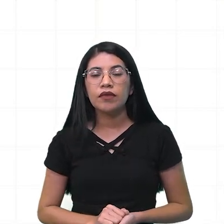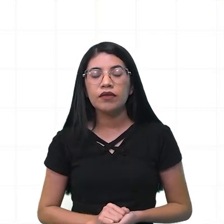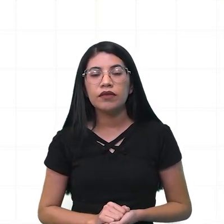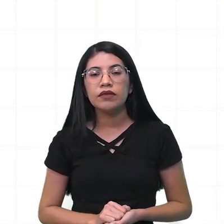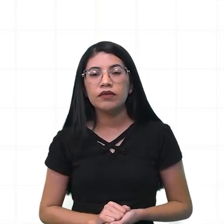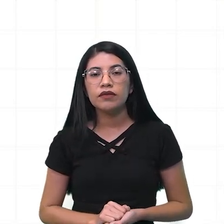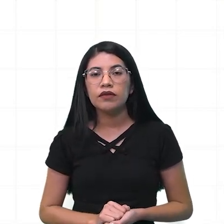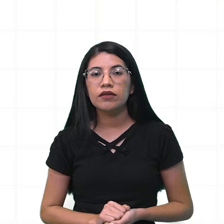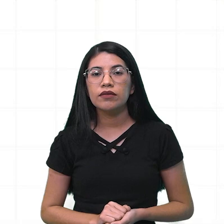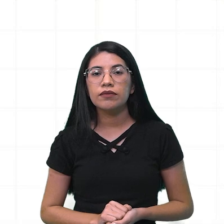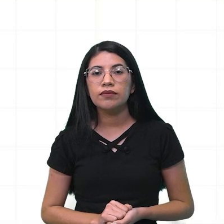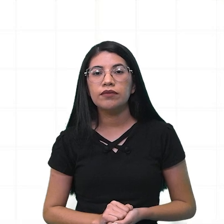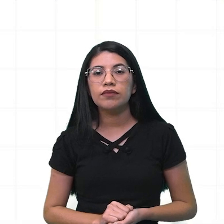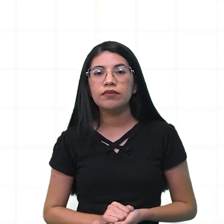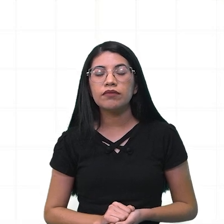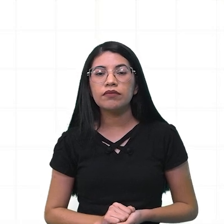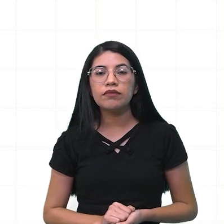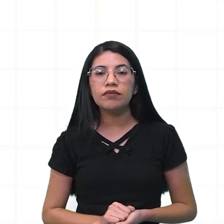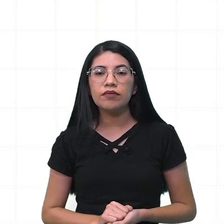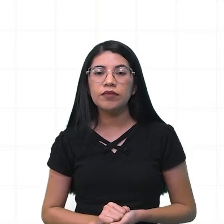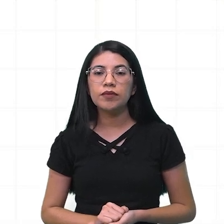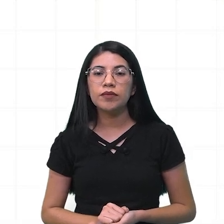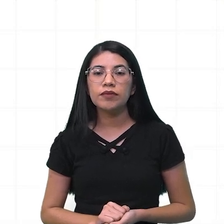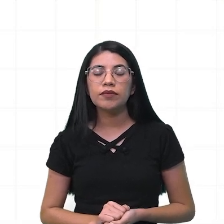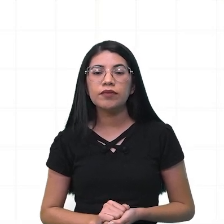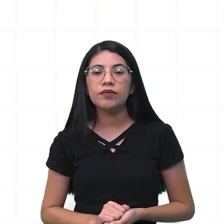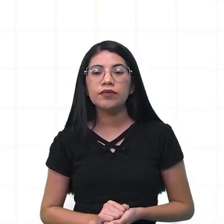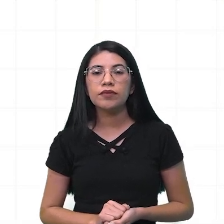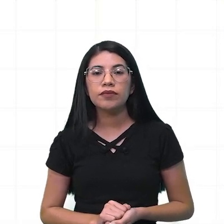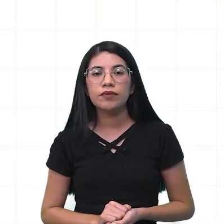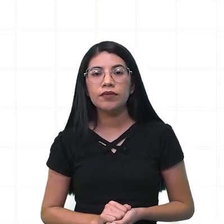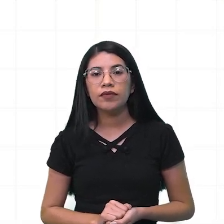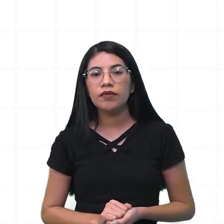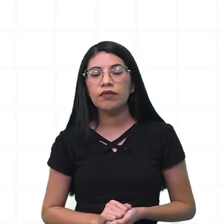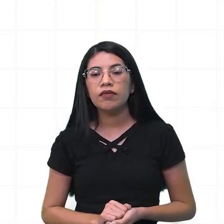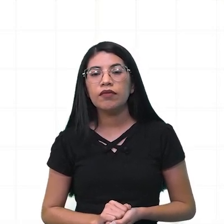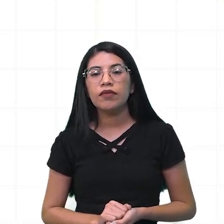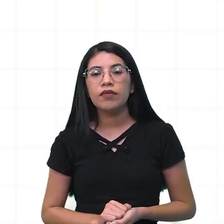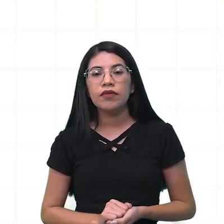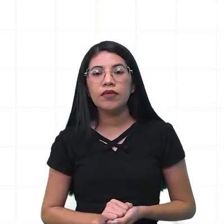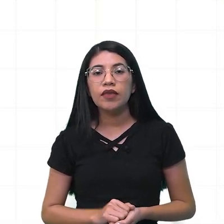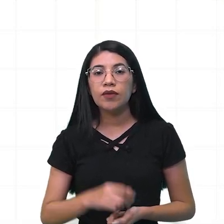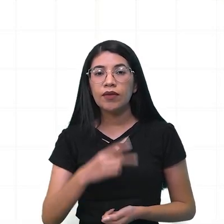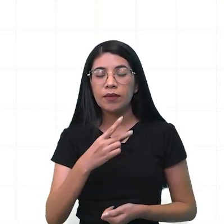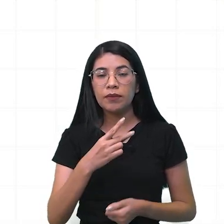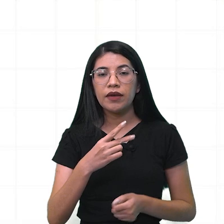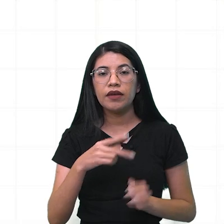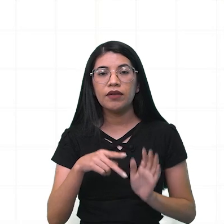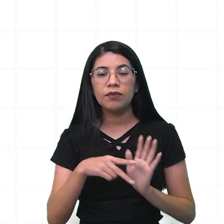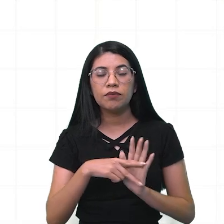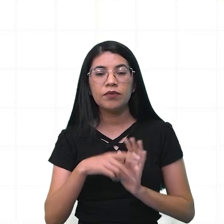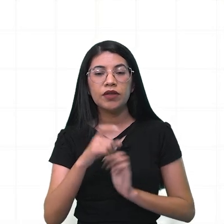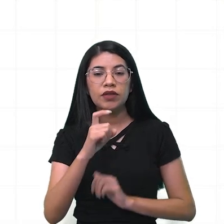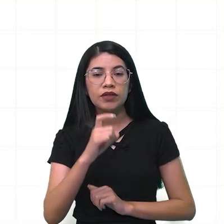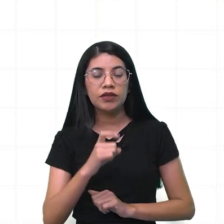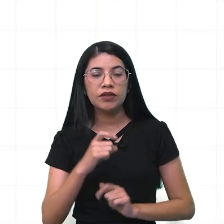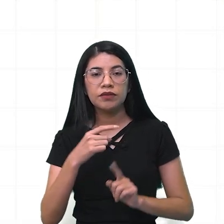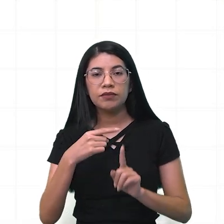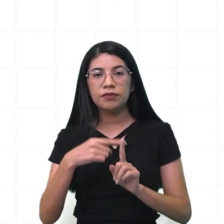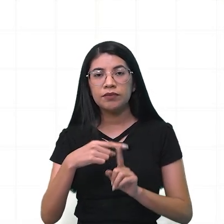lados desse polígono. Vamos lá? Então, perímetro, ó. Perímetro vai ser x mais